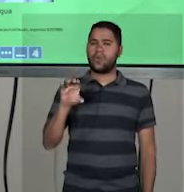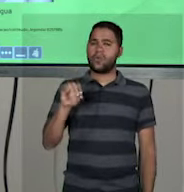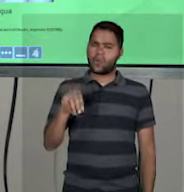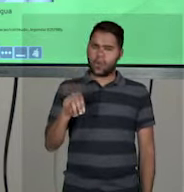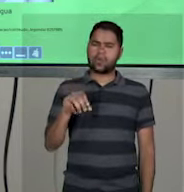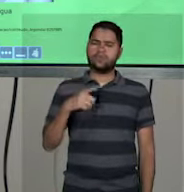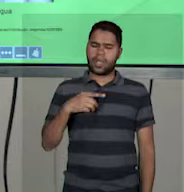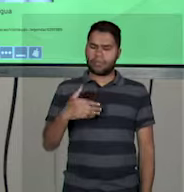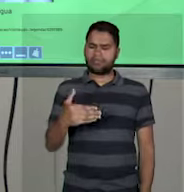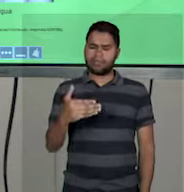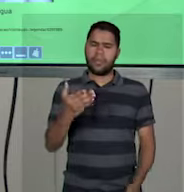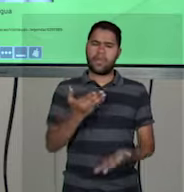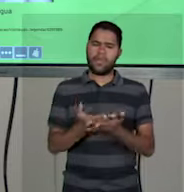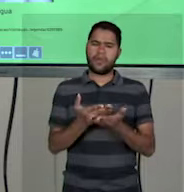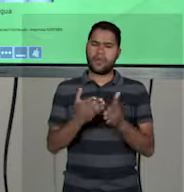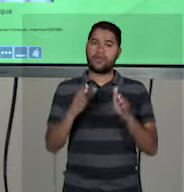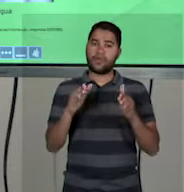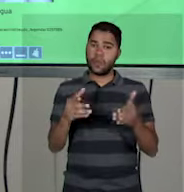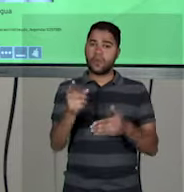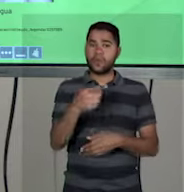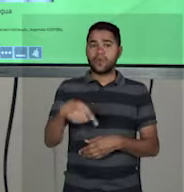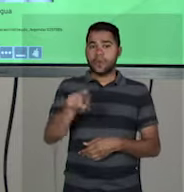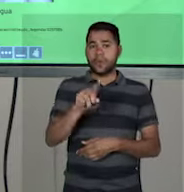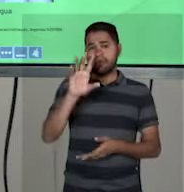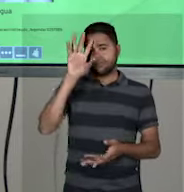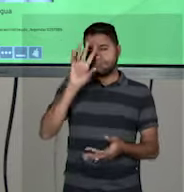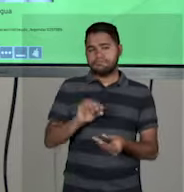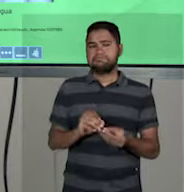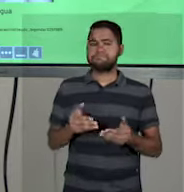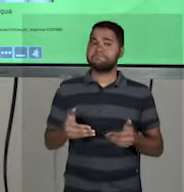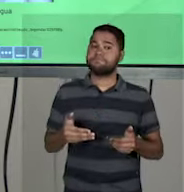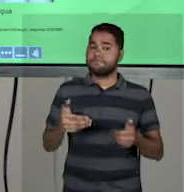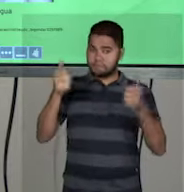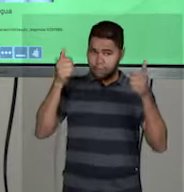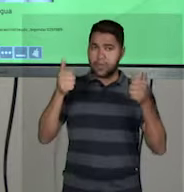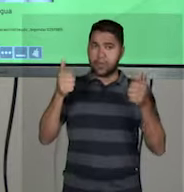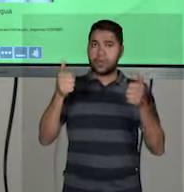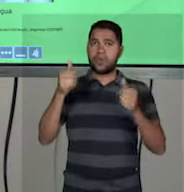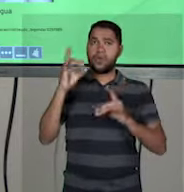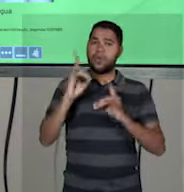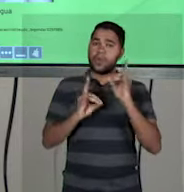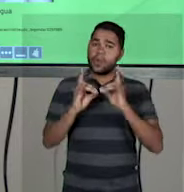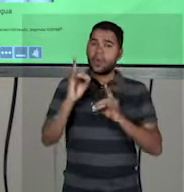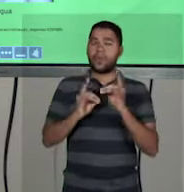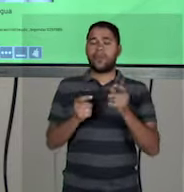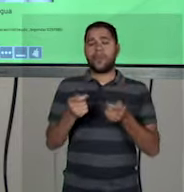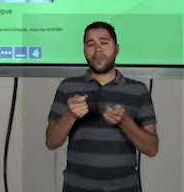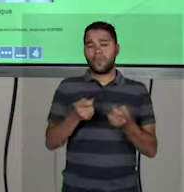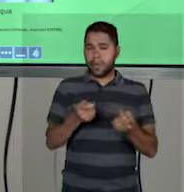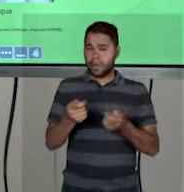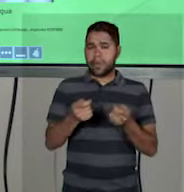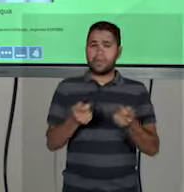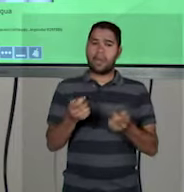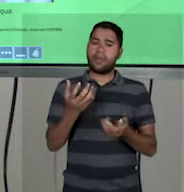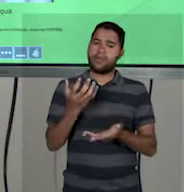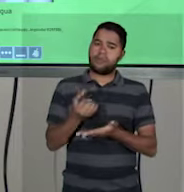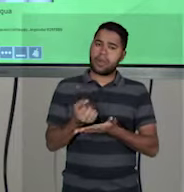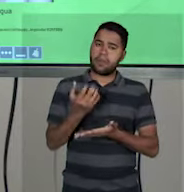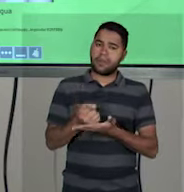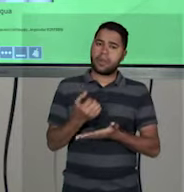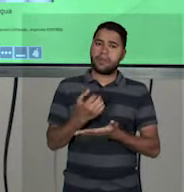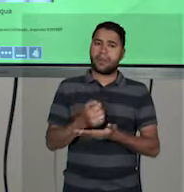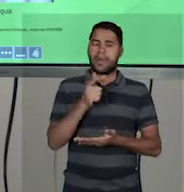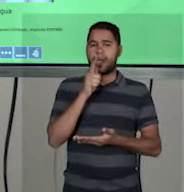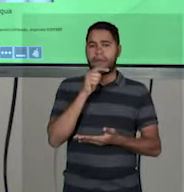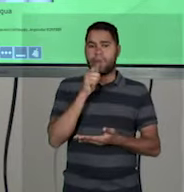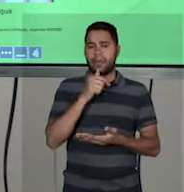nossas próximas aulas. E aí vocês vão entender melhor essa questão dos hormônios que regulam essa absorção da água